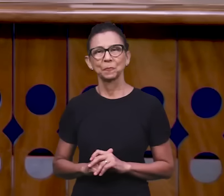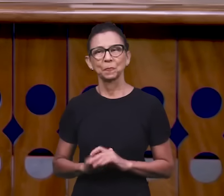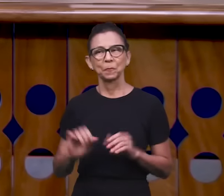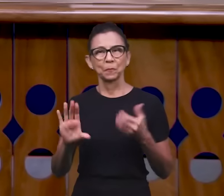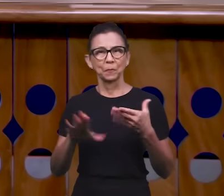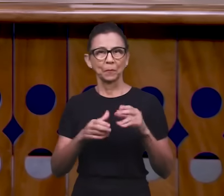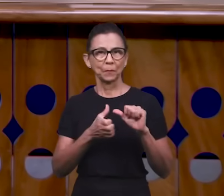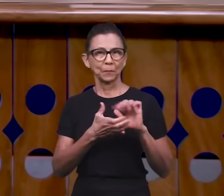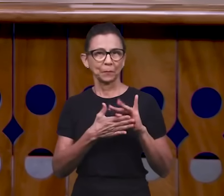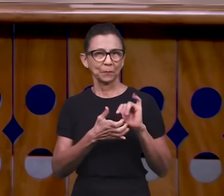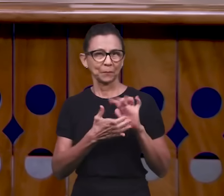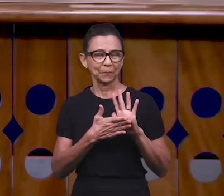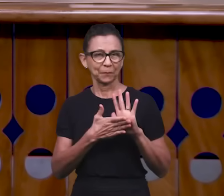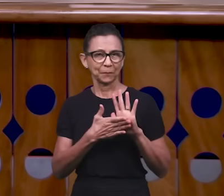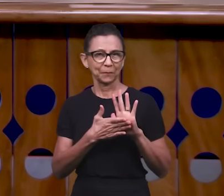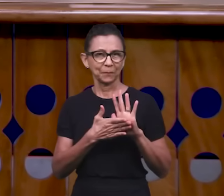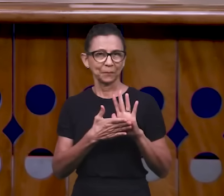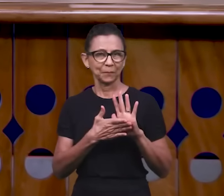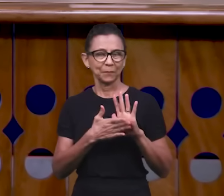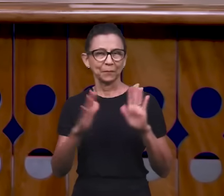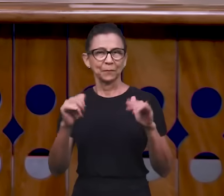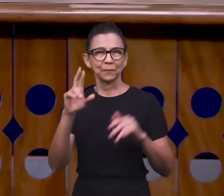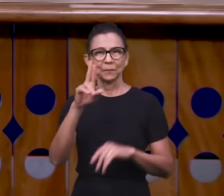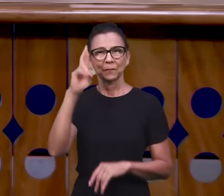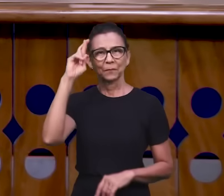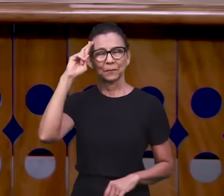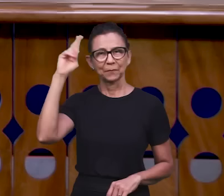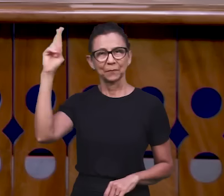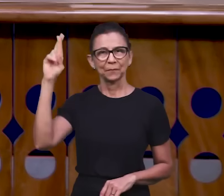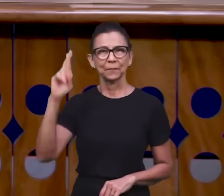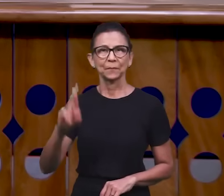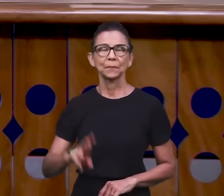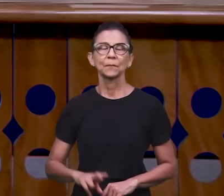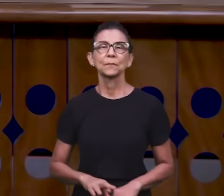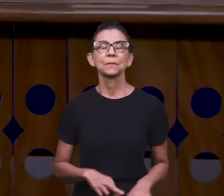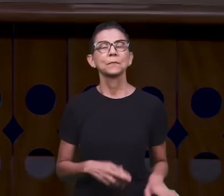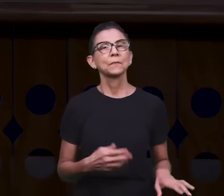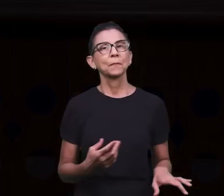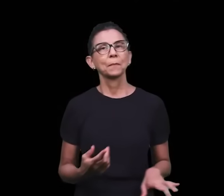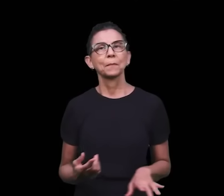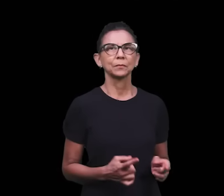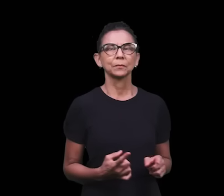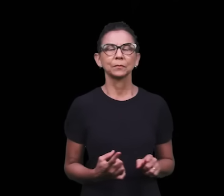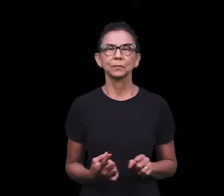Vamos agora então cantar um louvor, bendizendo ao Senhor. Glória a Jesus.